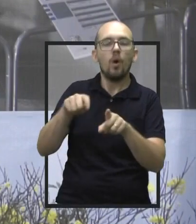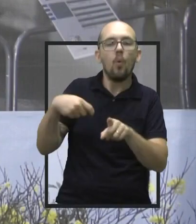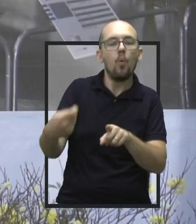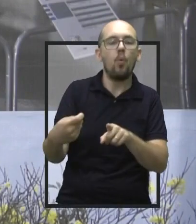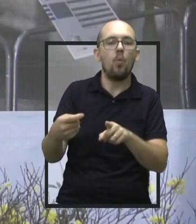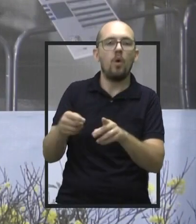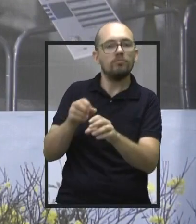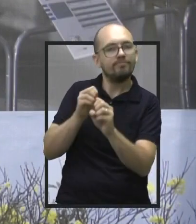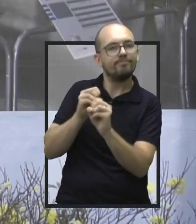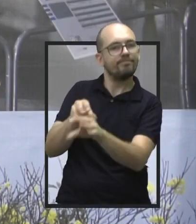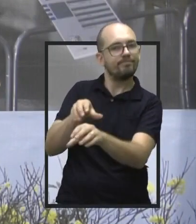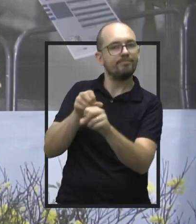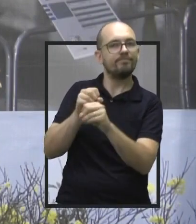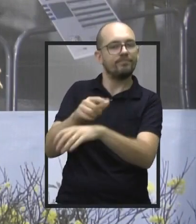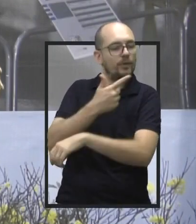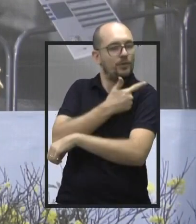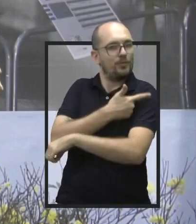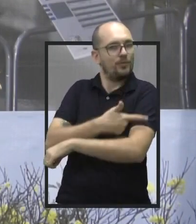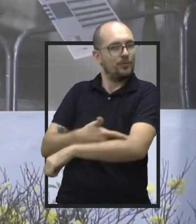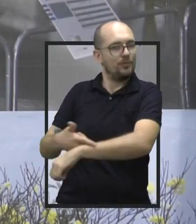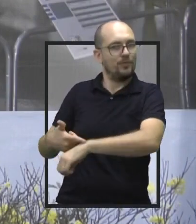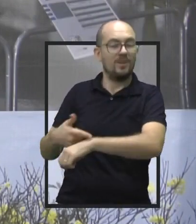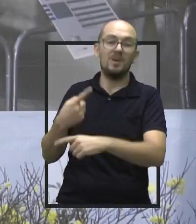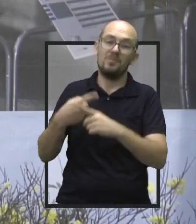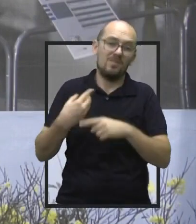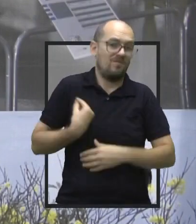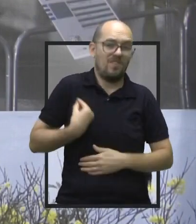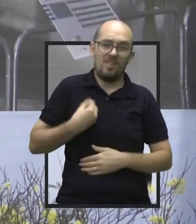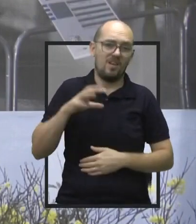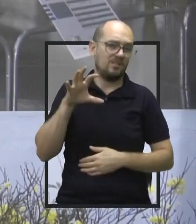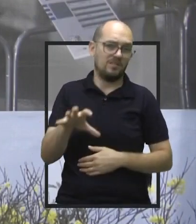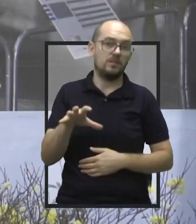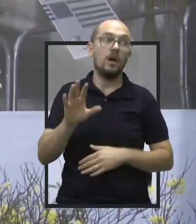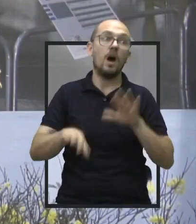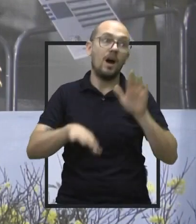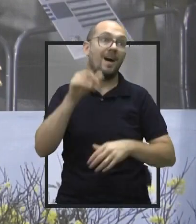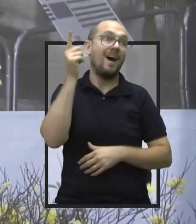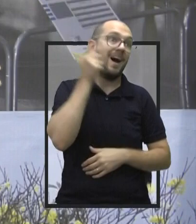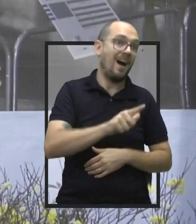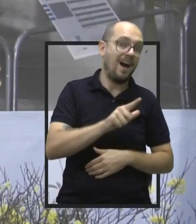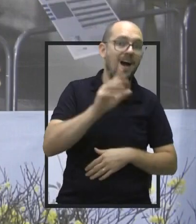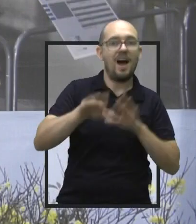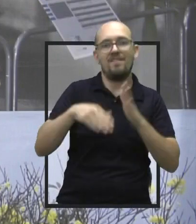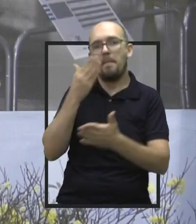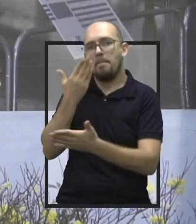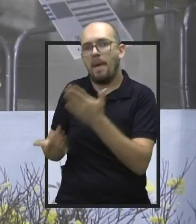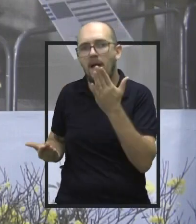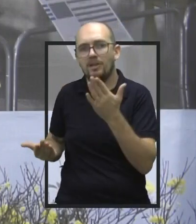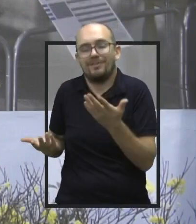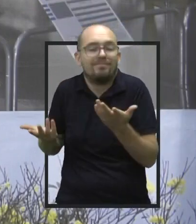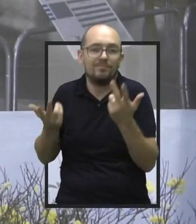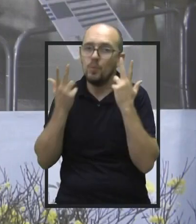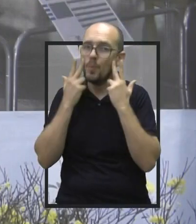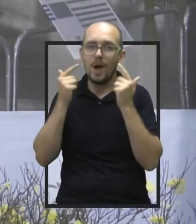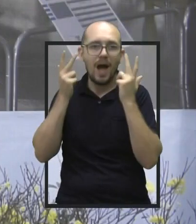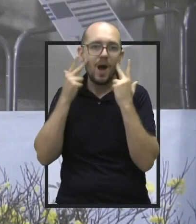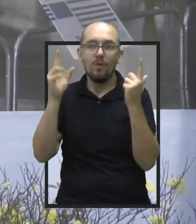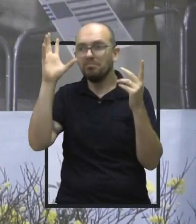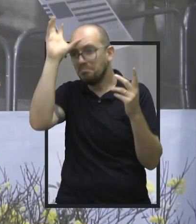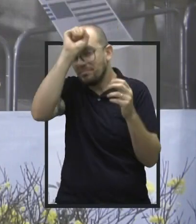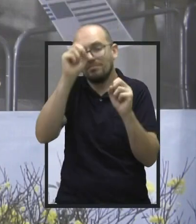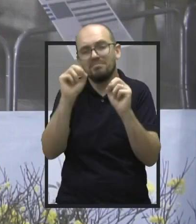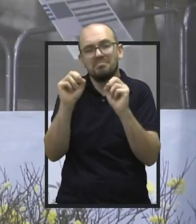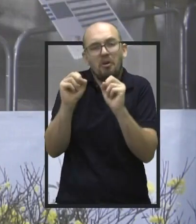nossas crianças, que na vida às vezes a gente ganha e também a gente perde. Eu acho que é um dos maiores ensinamentos. E